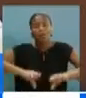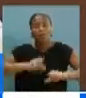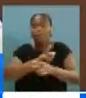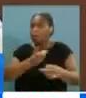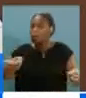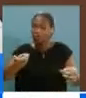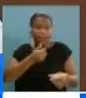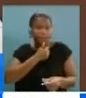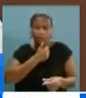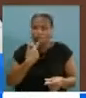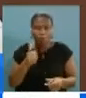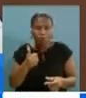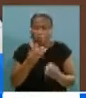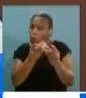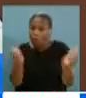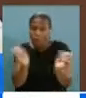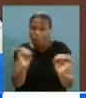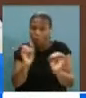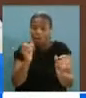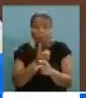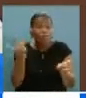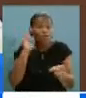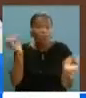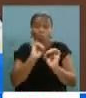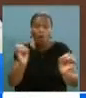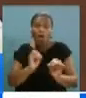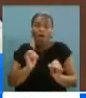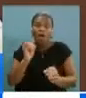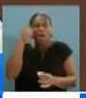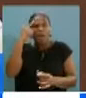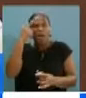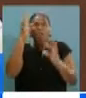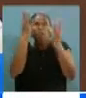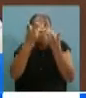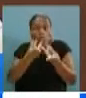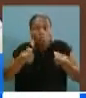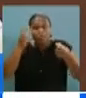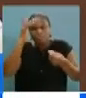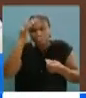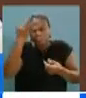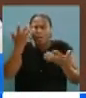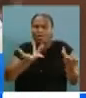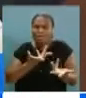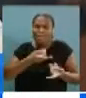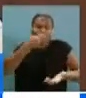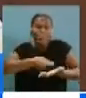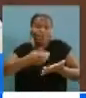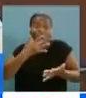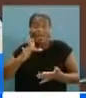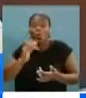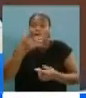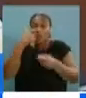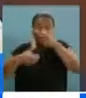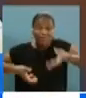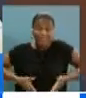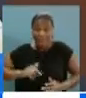é porque a nossa decisão não pode ser uma decisão de qualidade. Porque de nada vale estarmos aqui a ostentar estatística de investimentos direto estrangeiro quando os cidadãos